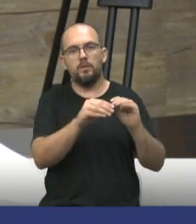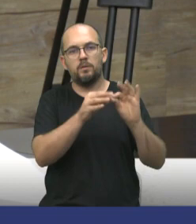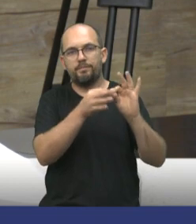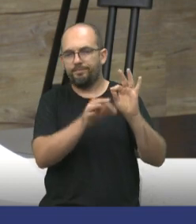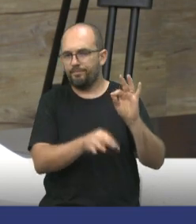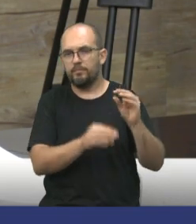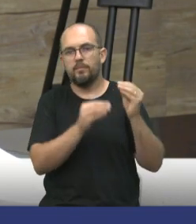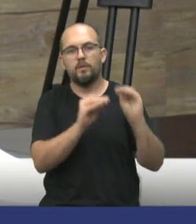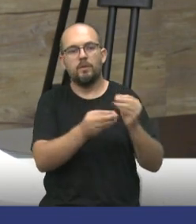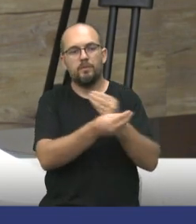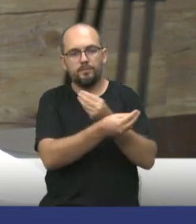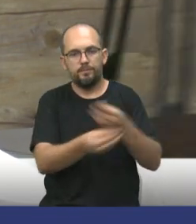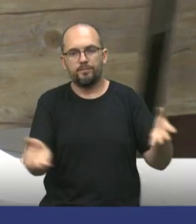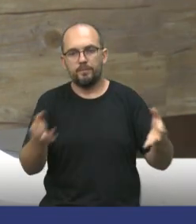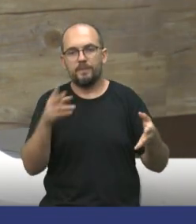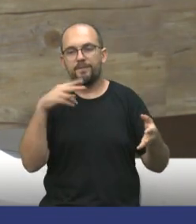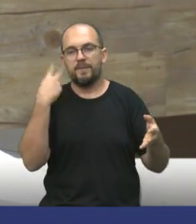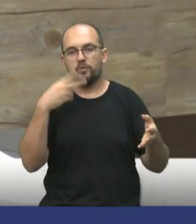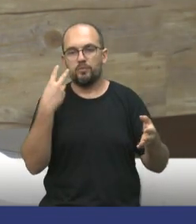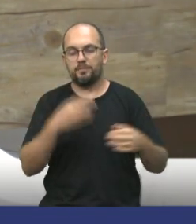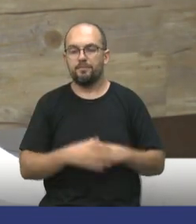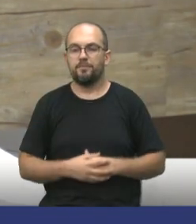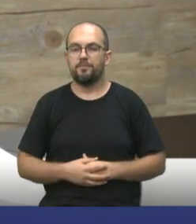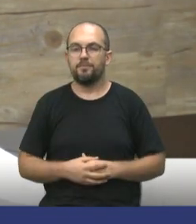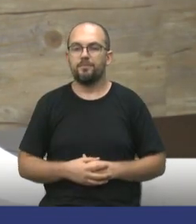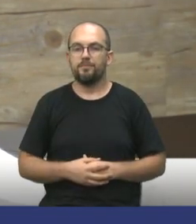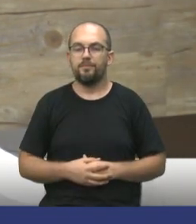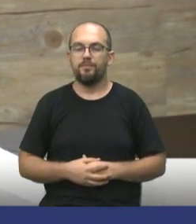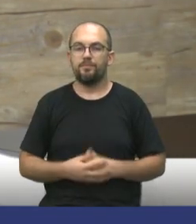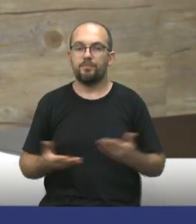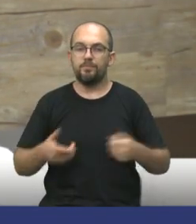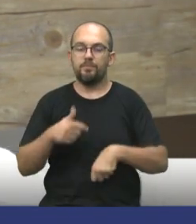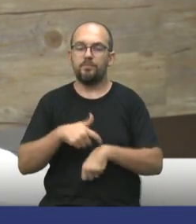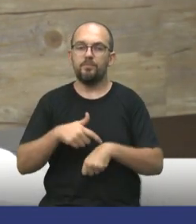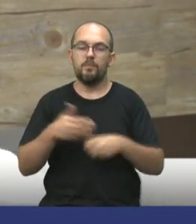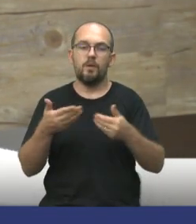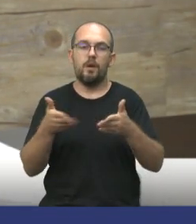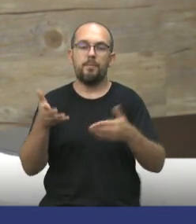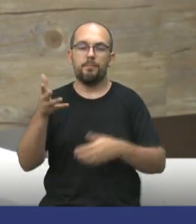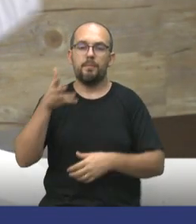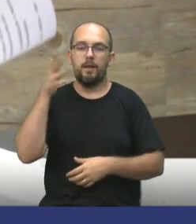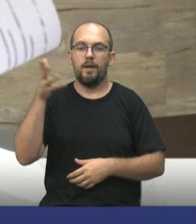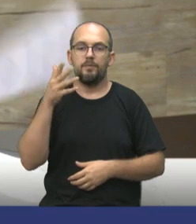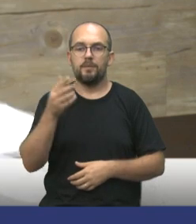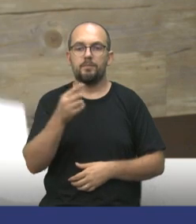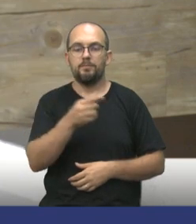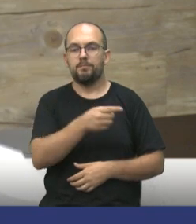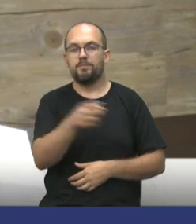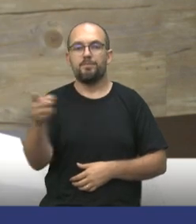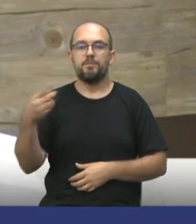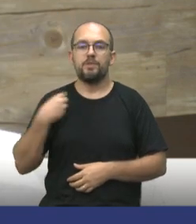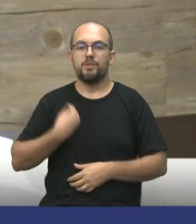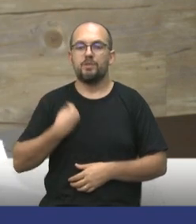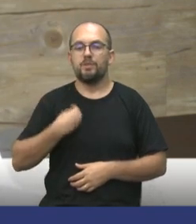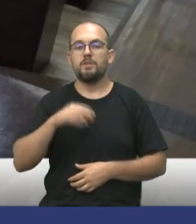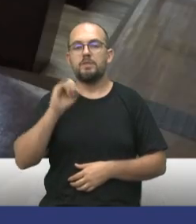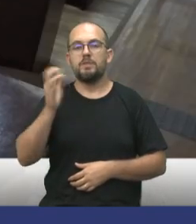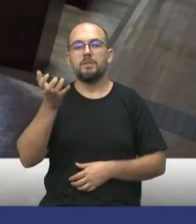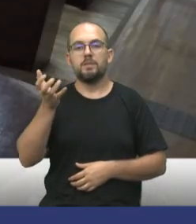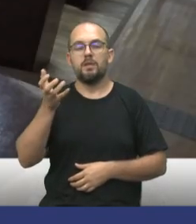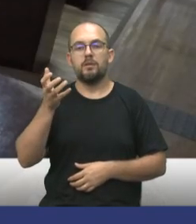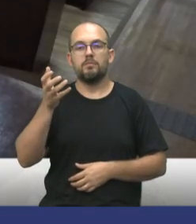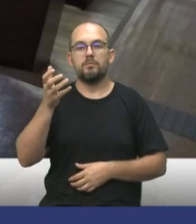os vereadores. Nesse momento, eu abro a palavra para os senhores presentes que quiserem fazer